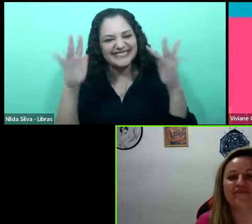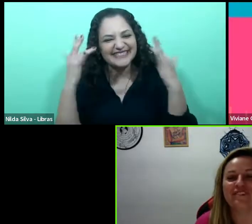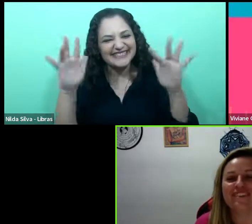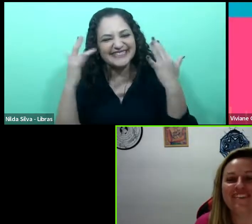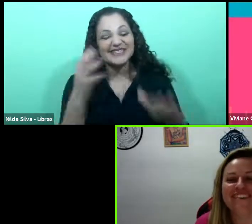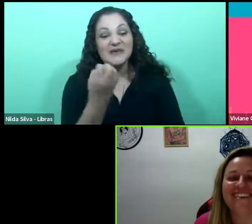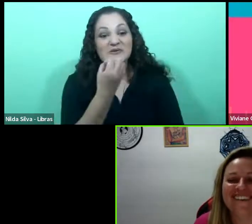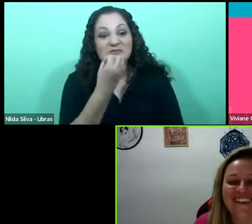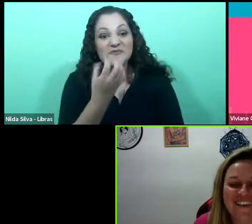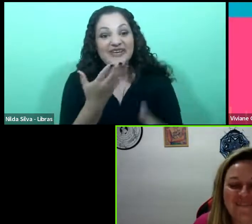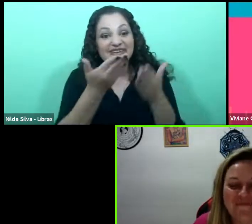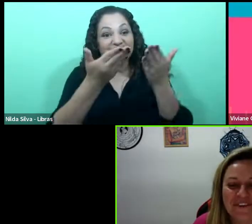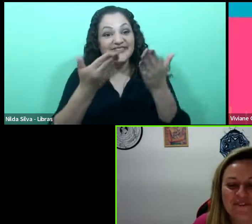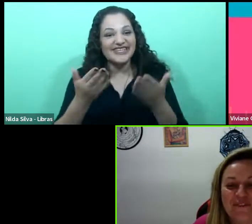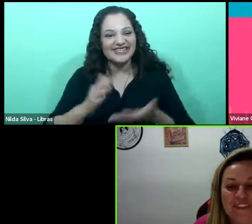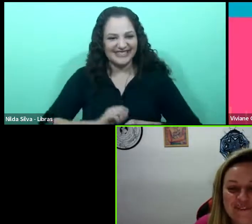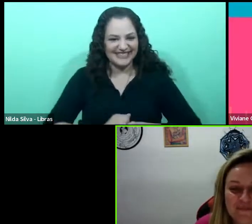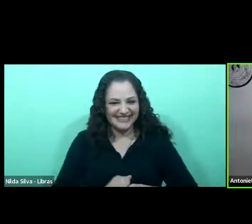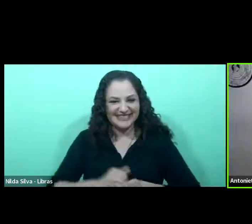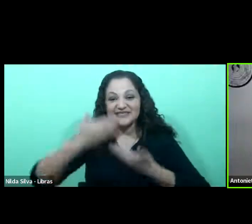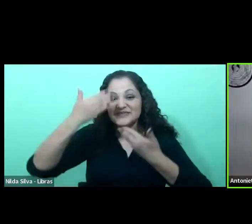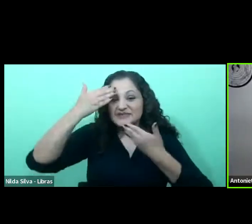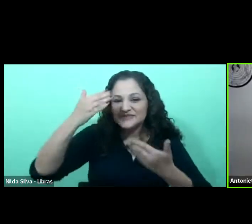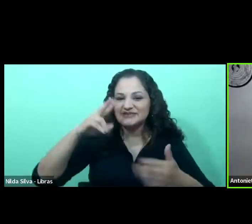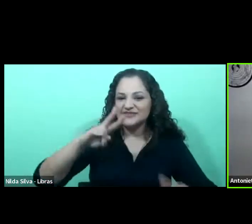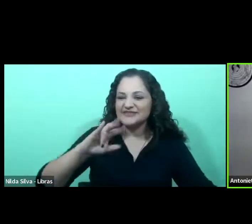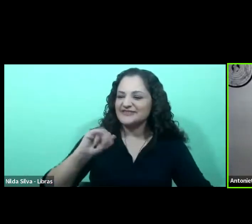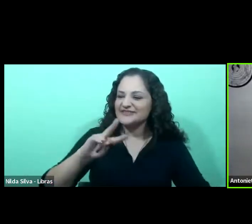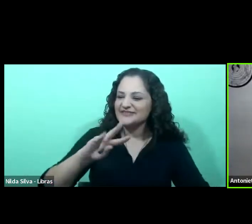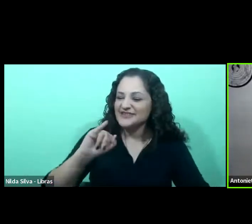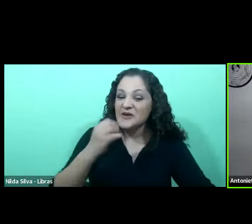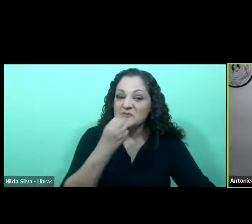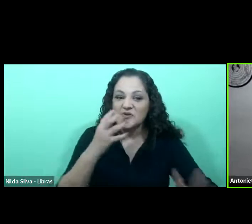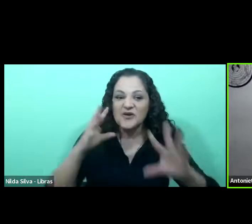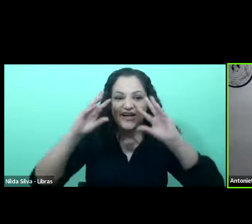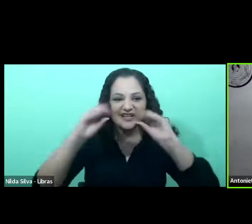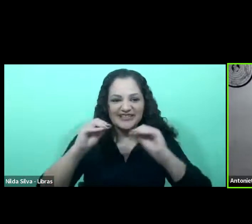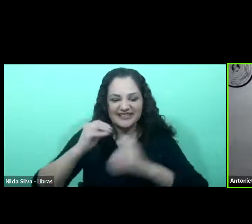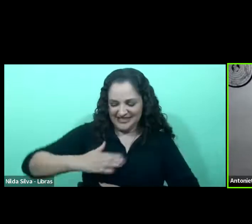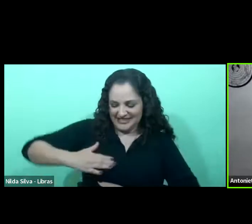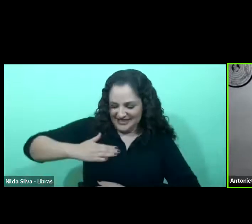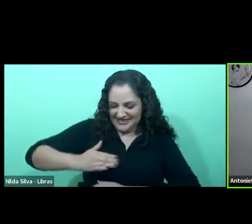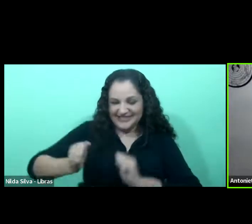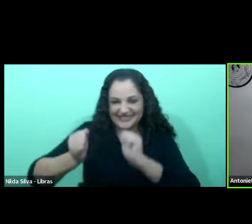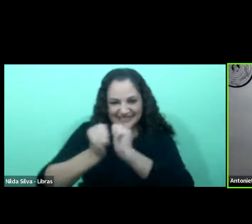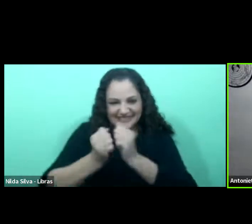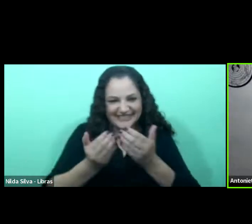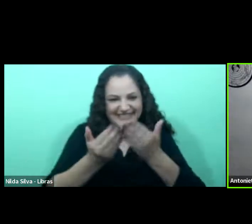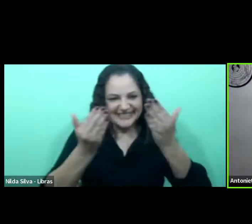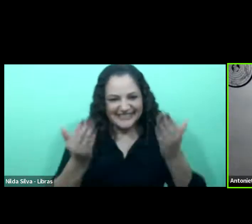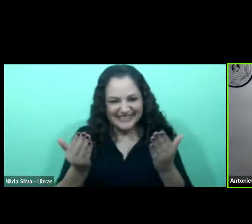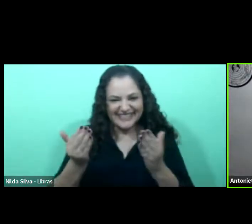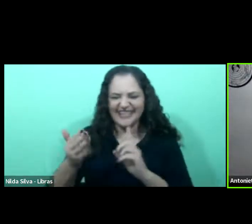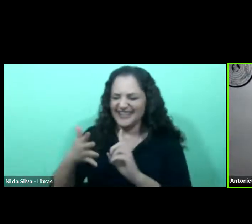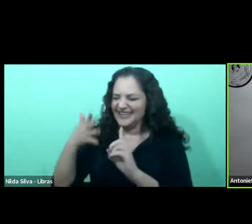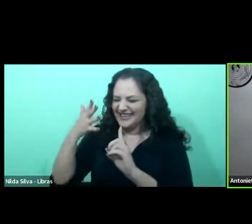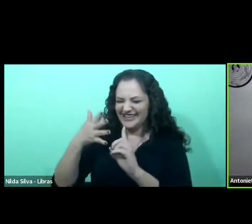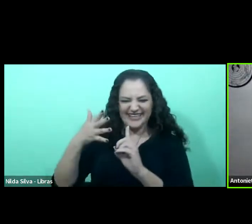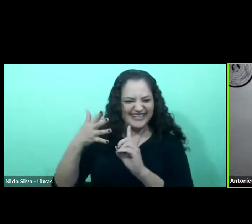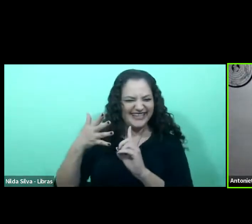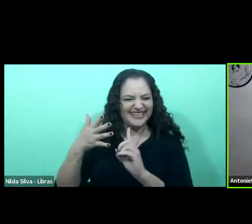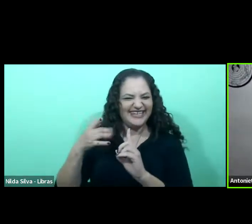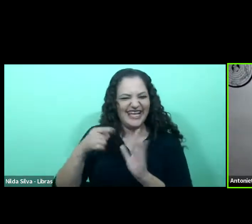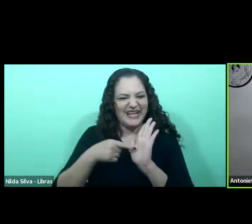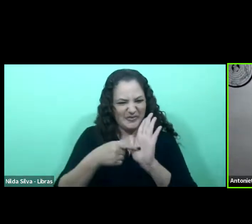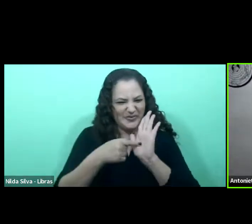Obrigada, bem-vinda. Vivi. Boa noite, pessoal. Prazer estar aqui com vocês hoje. Depois dessa apresentação da Vivi, fica